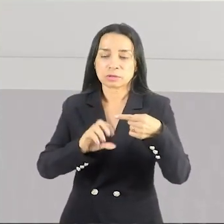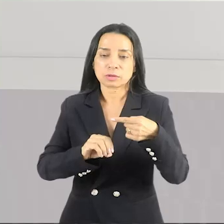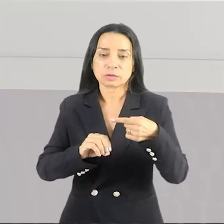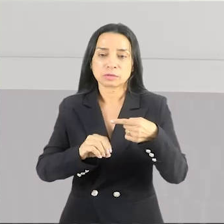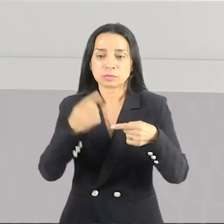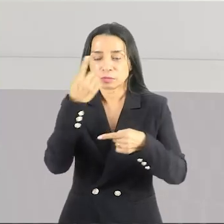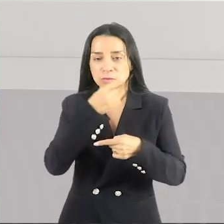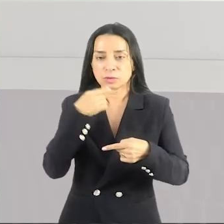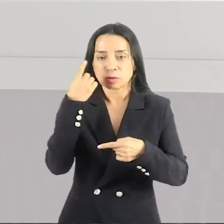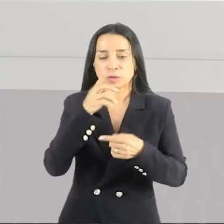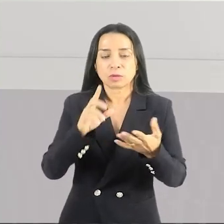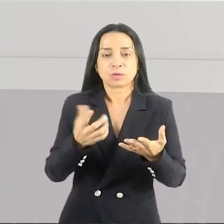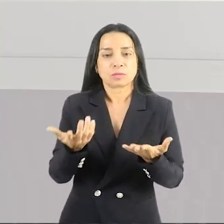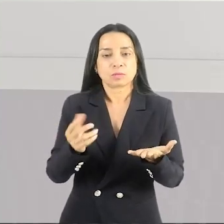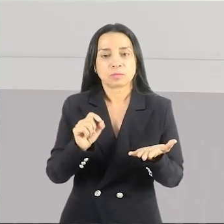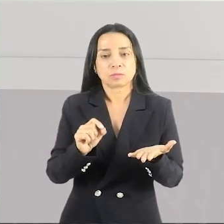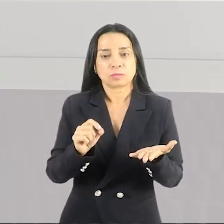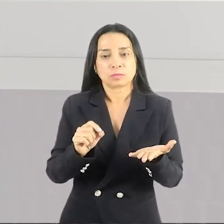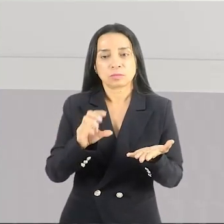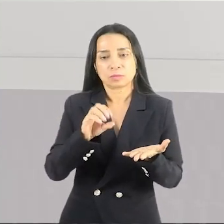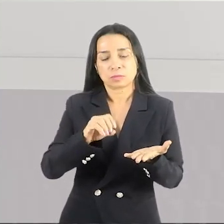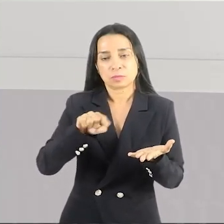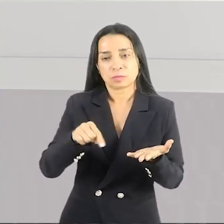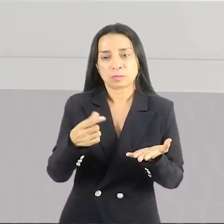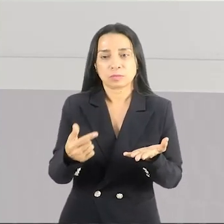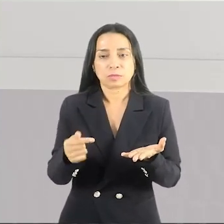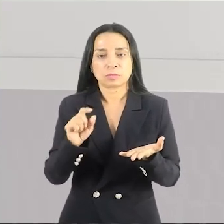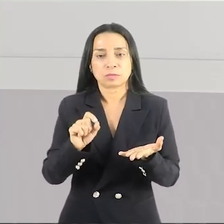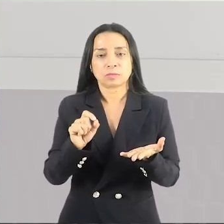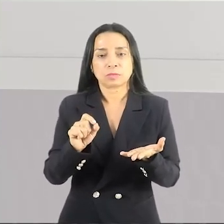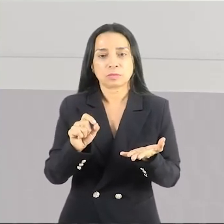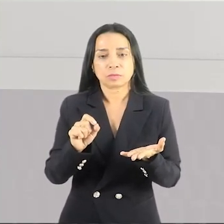60 minutos? Então esse 0,7 aqui, ó,